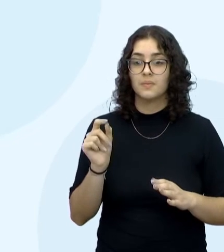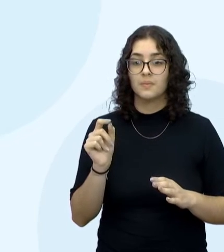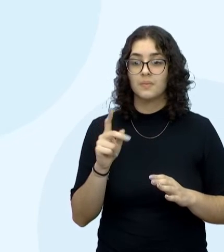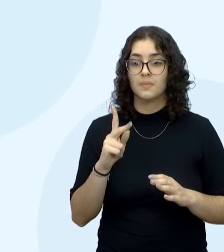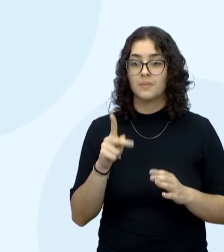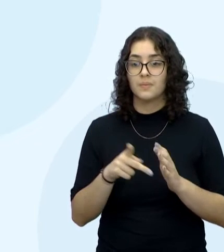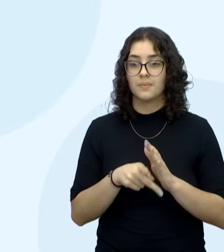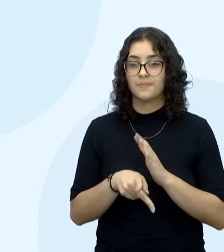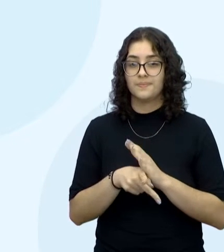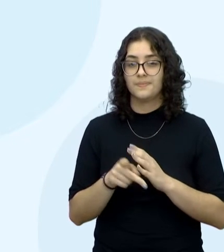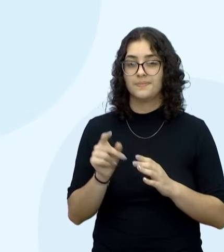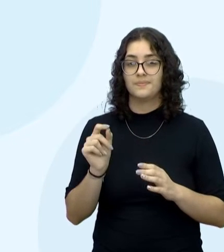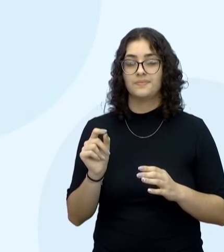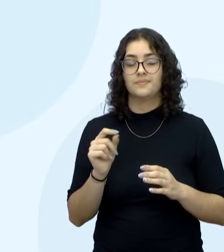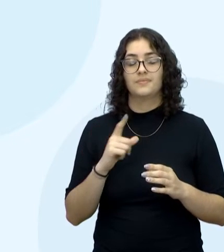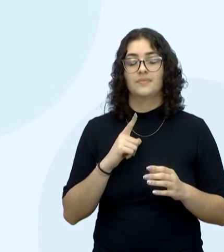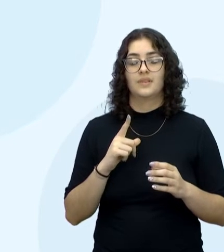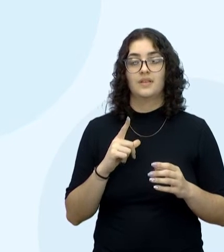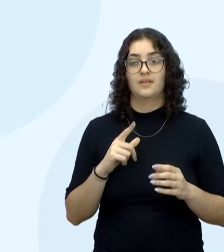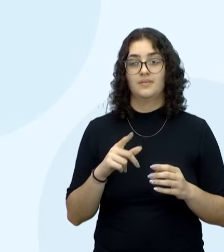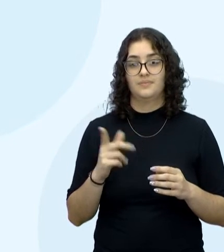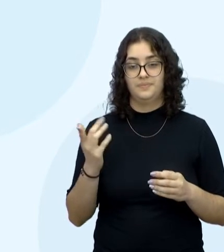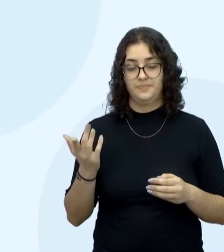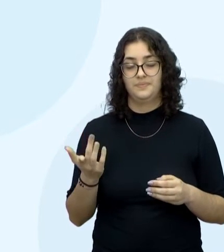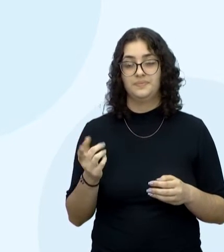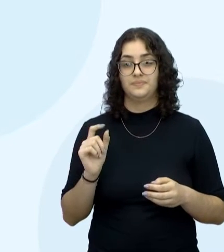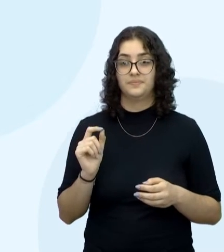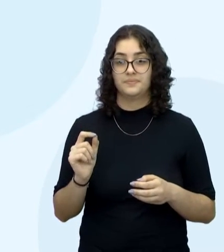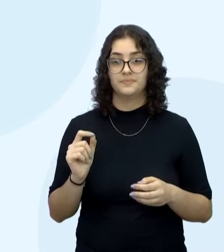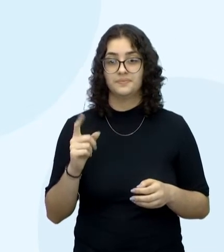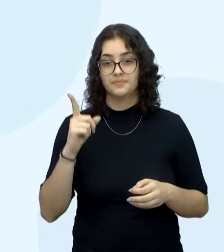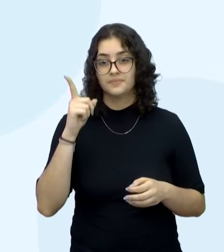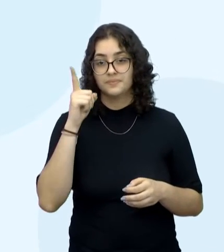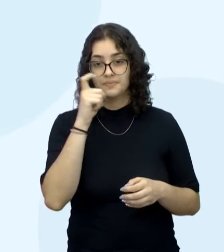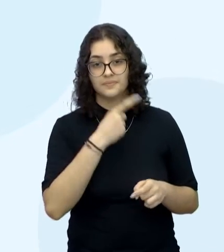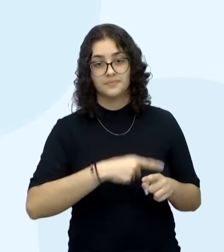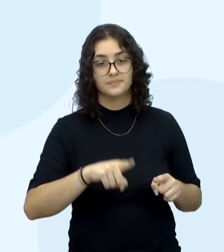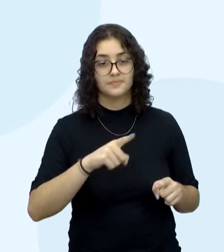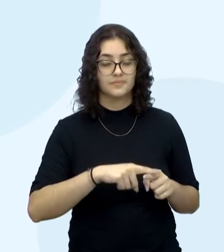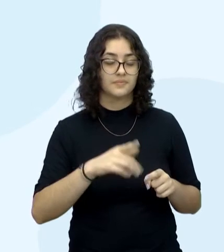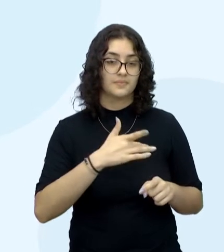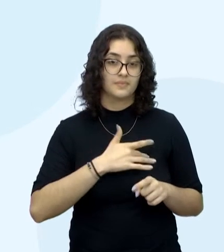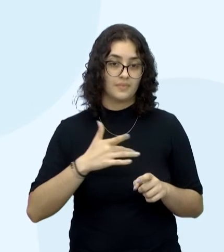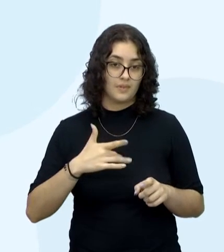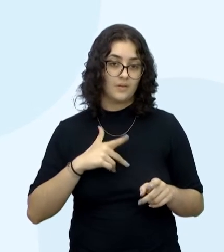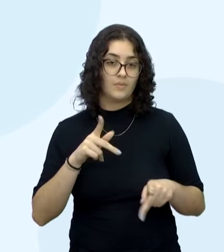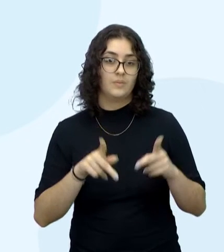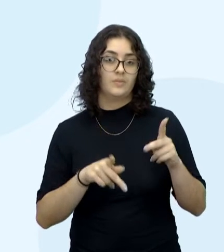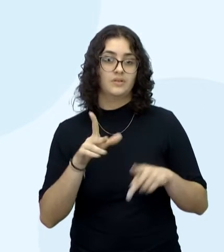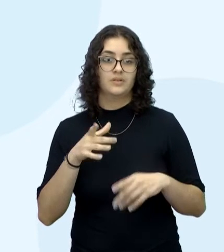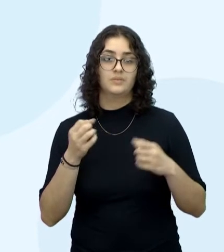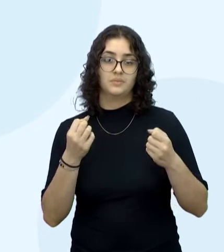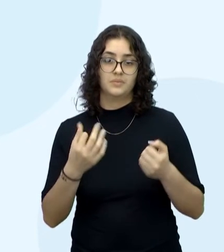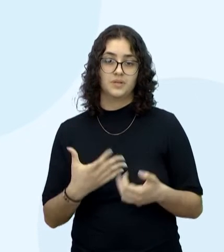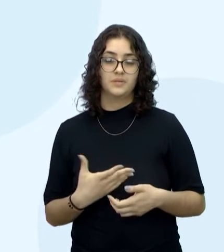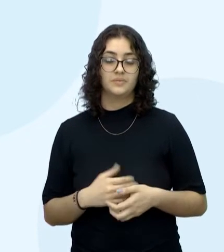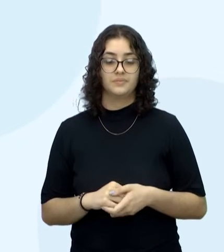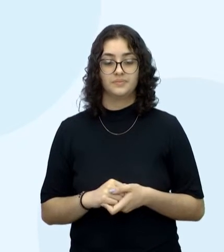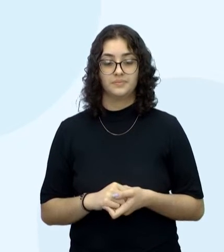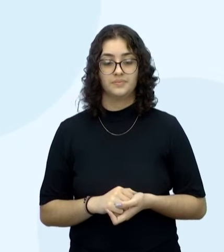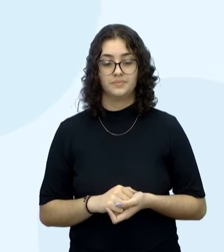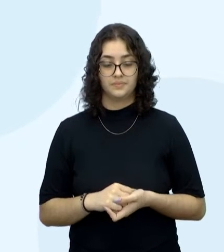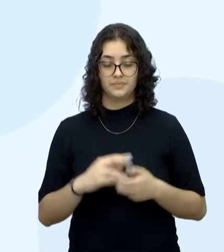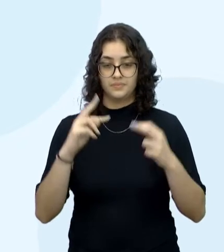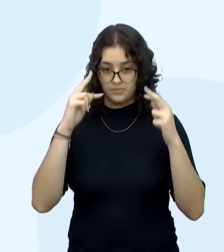patogênicos, como bactérias resistentes, ocasionando graves problemas de saúde pública que eu já mencionei aqui para vocês, tá?